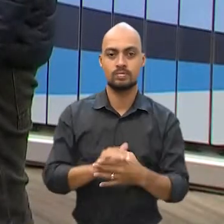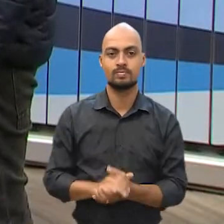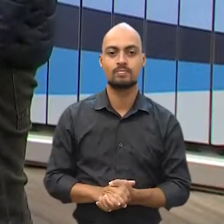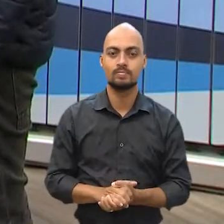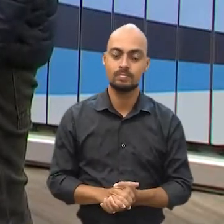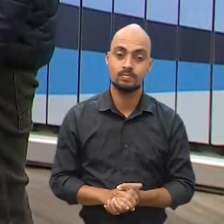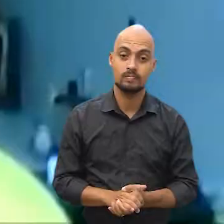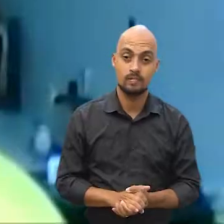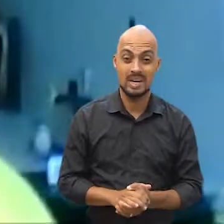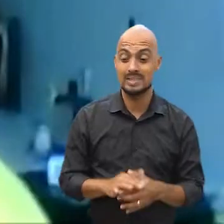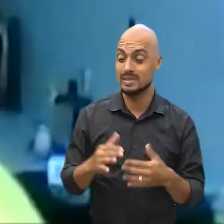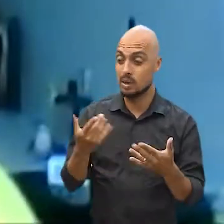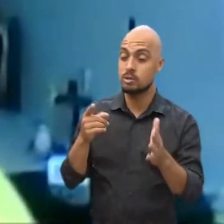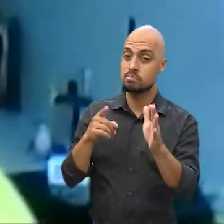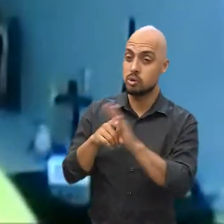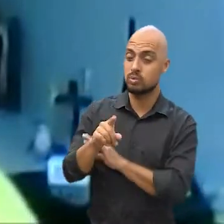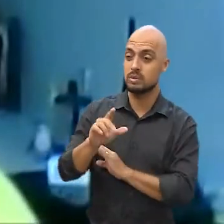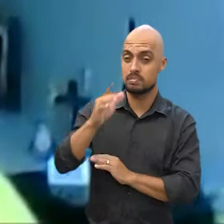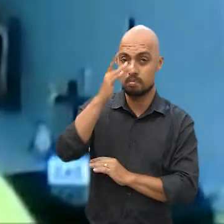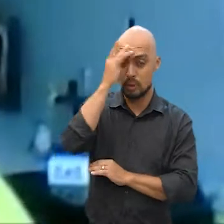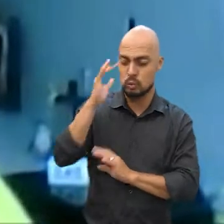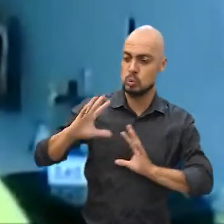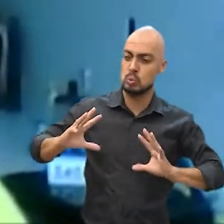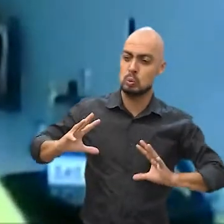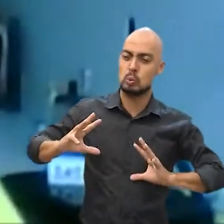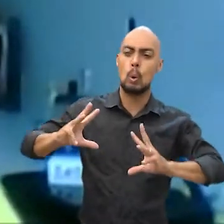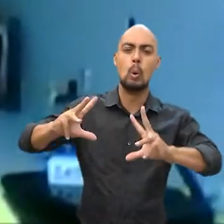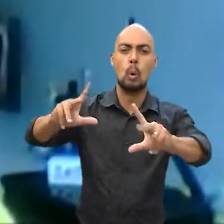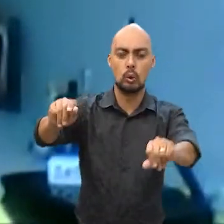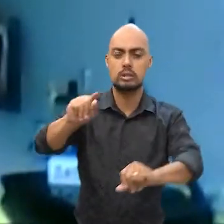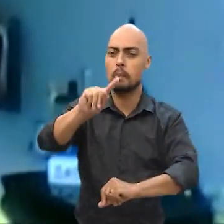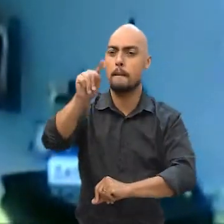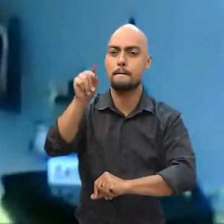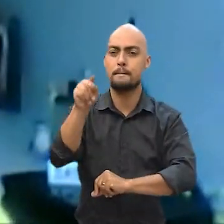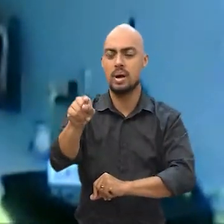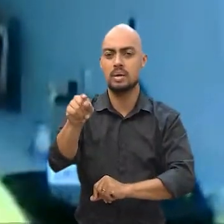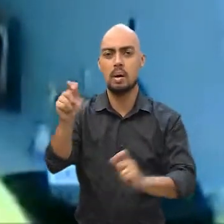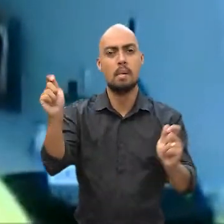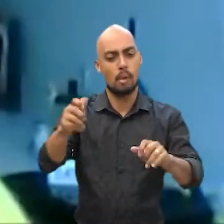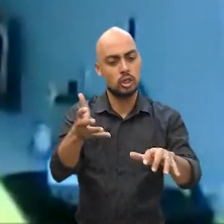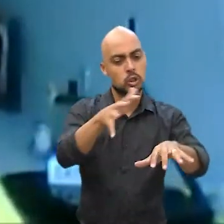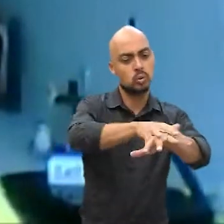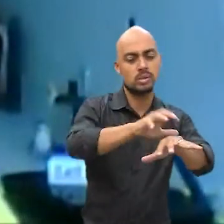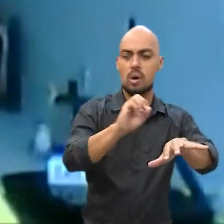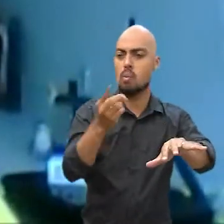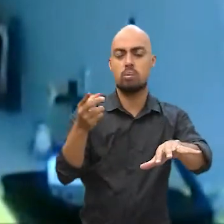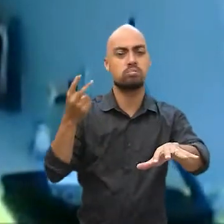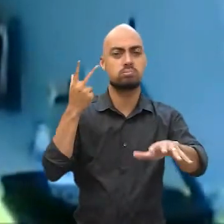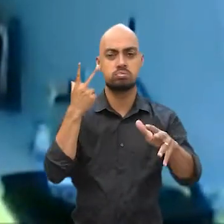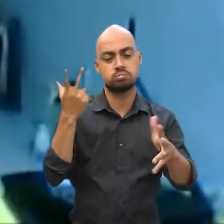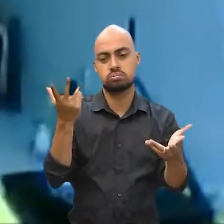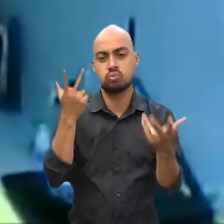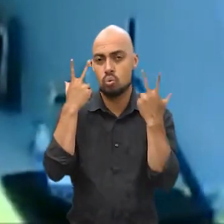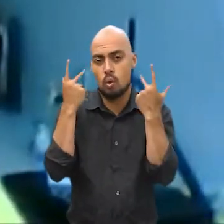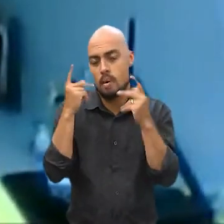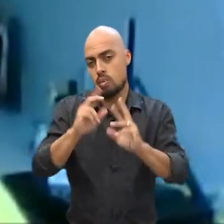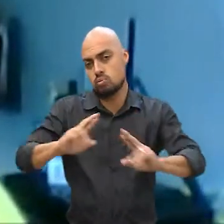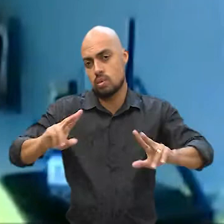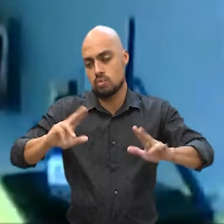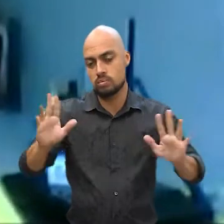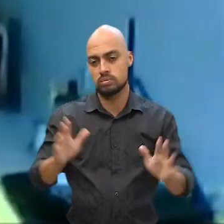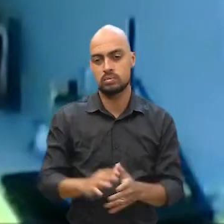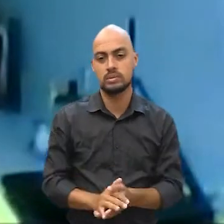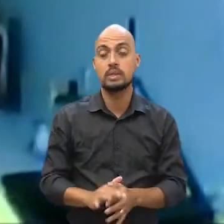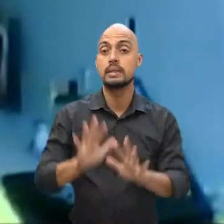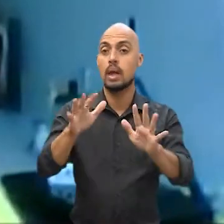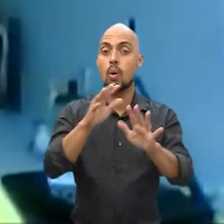Acho que essa é uma pergunta que todos se fazem, independente se o aluno é inclusivo ou não. Na verdade, o calendário escolar está posto, ainda não temos orientação